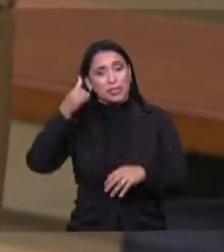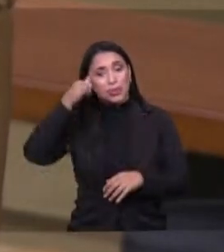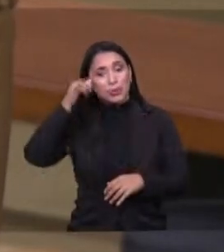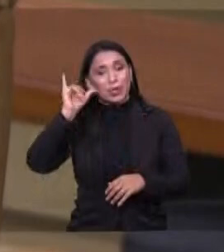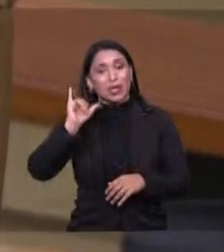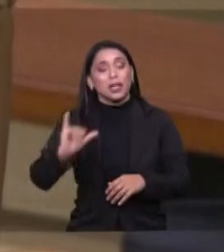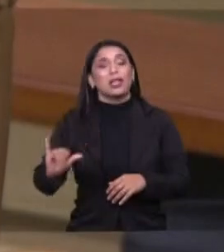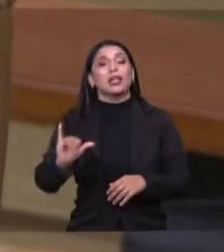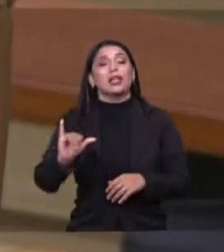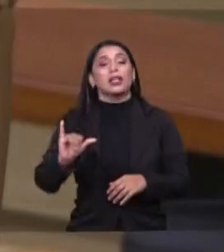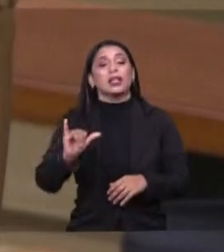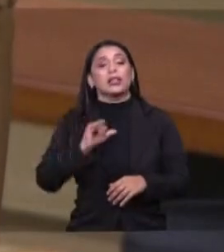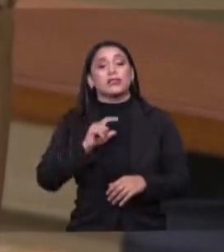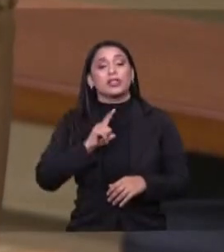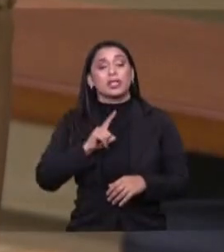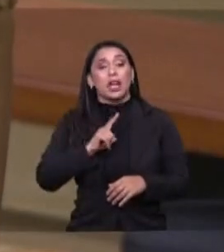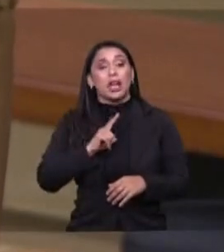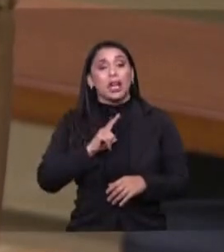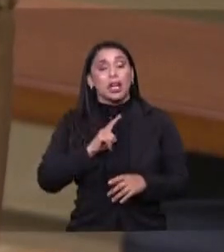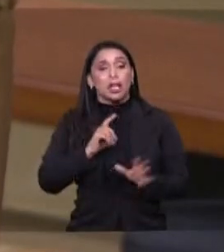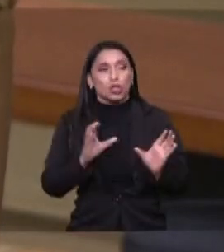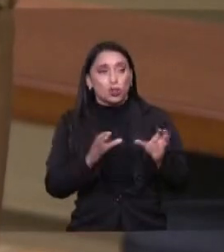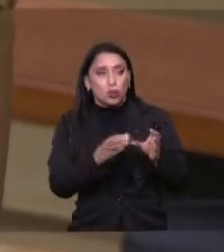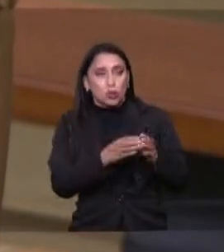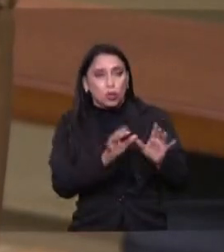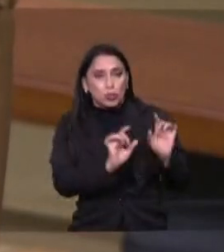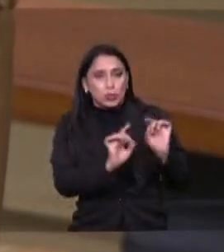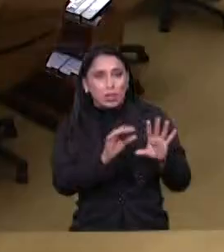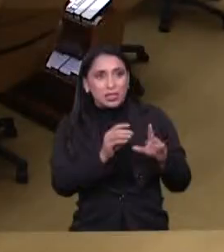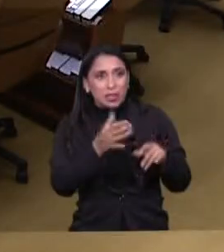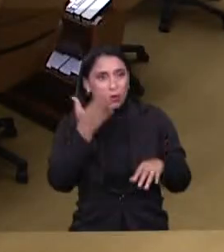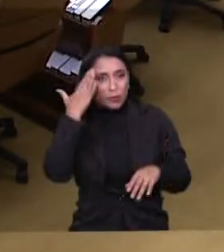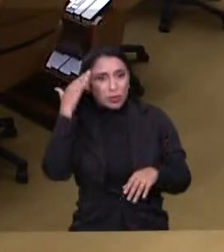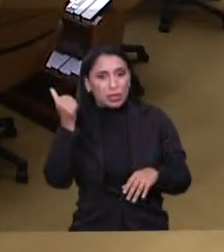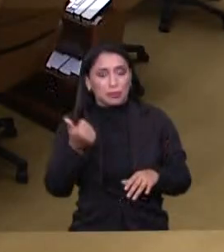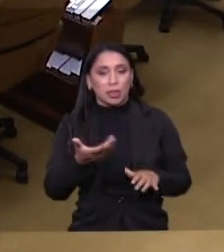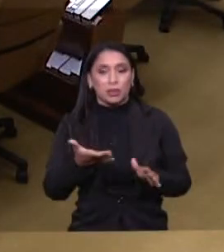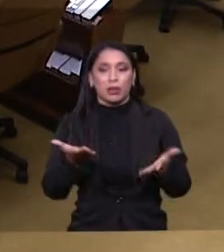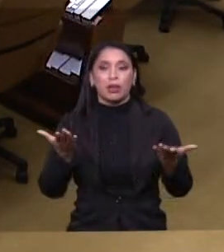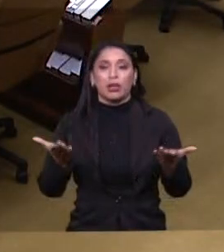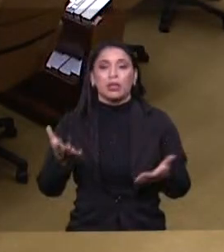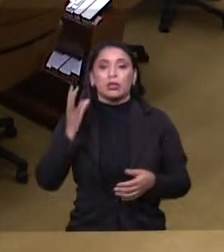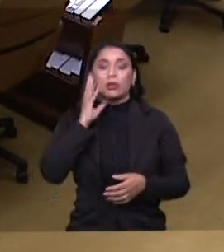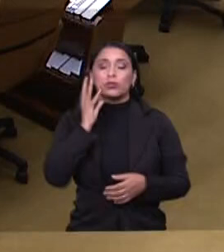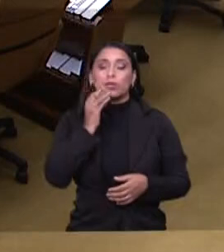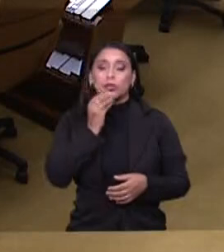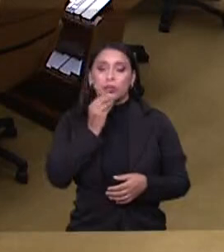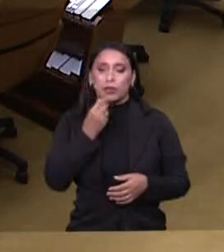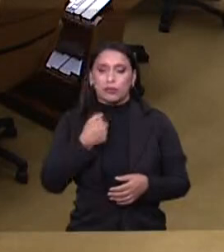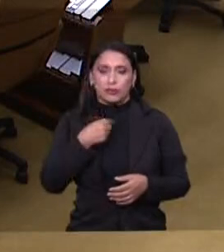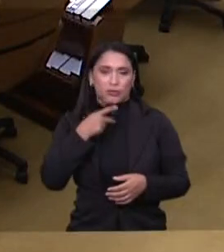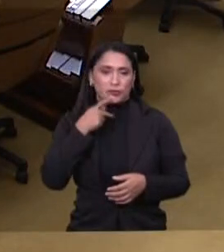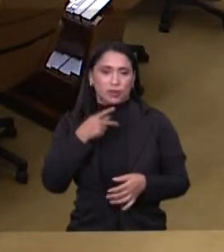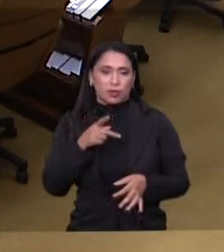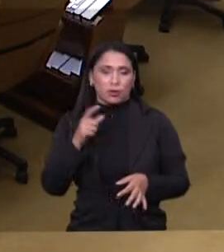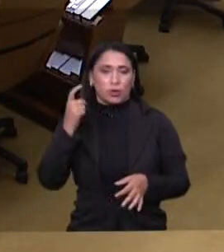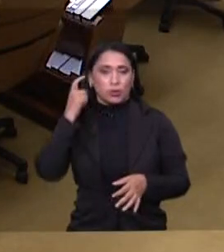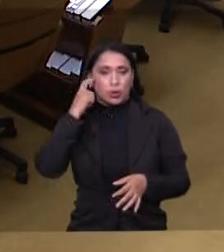evitar vazamentos seletivos. Então, talvez aqui seria um caso de uma interpretação conforme. Pensando alto aqui, não estou...